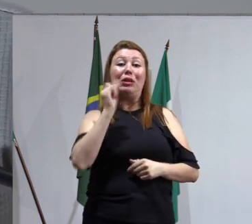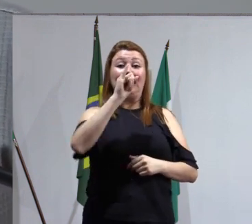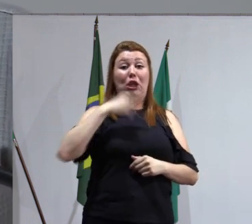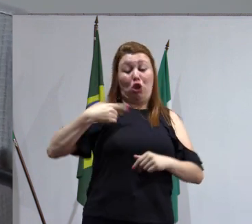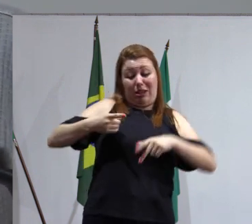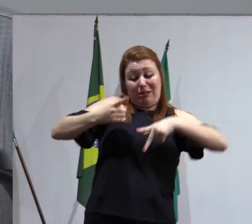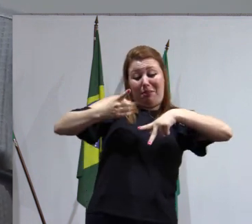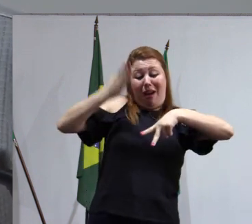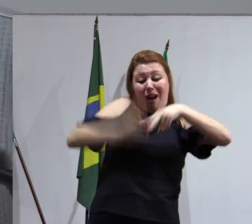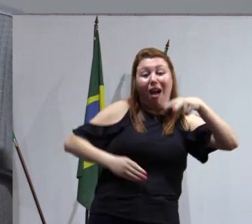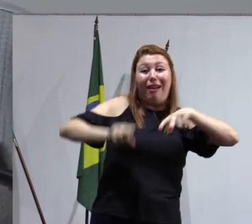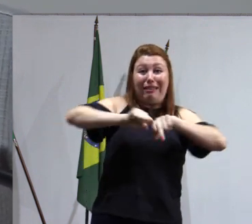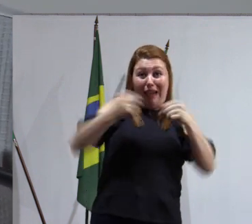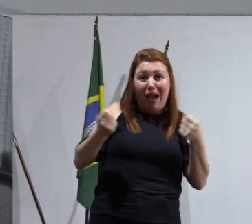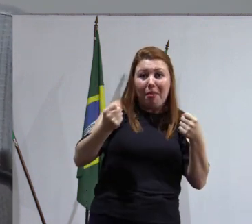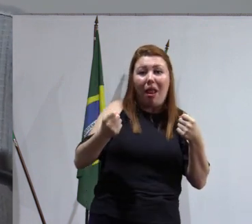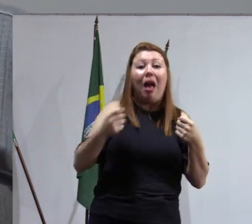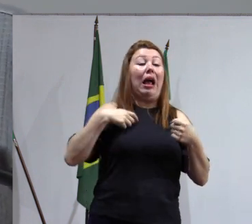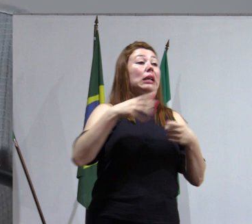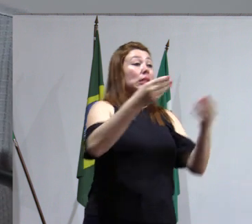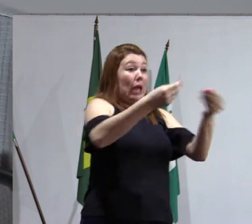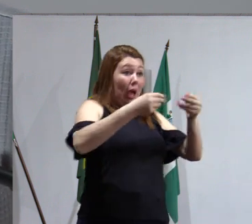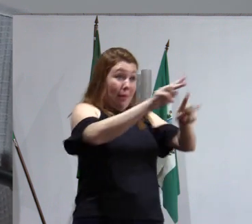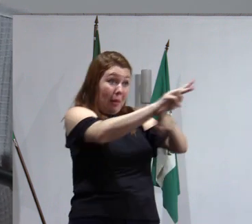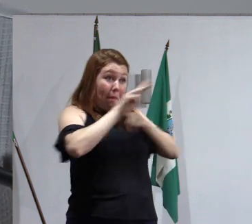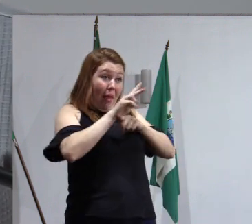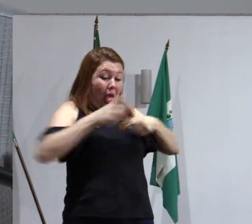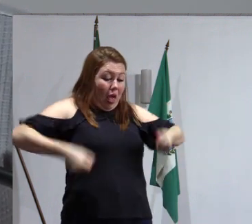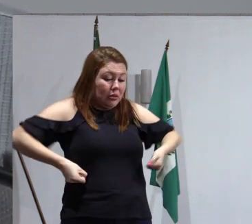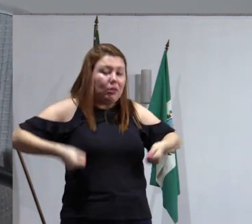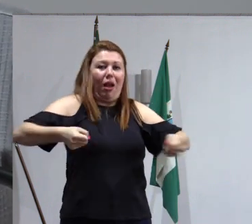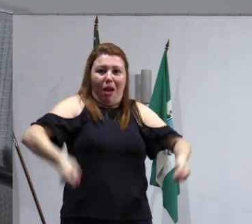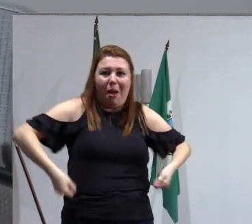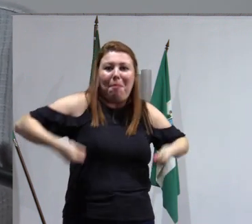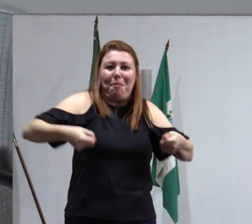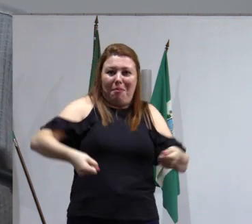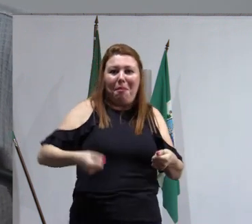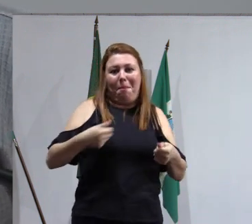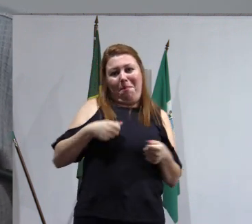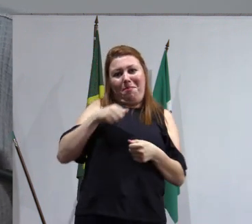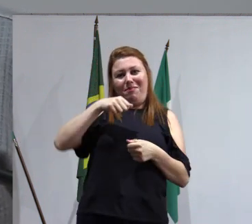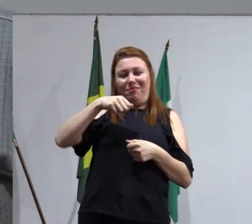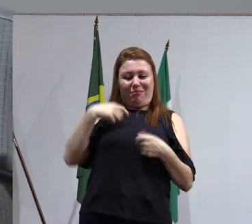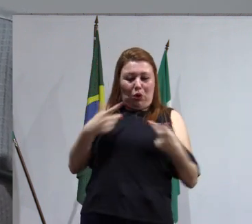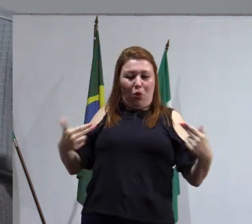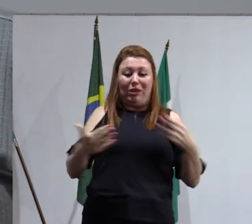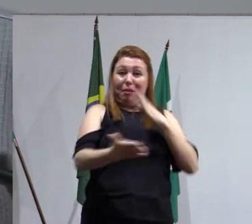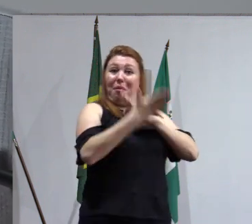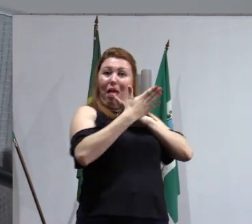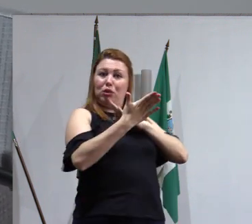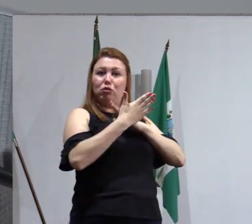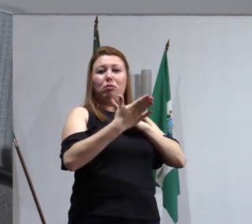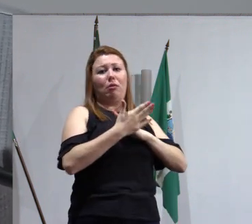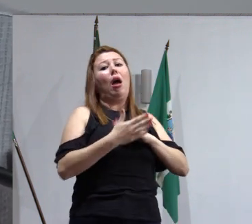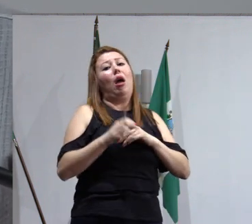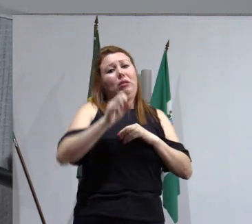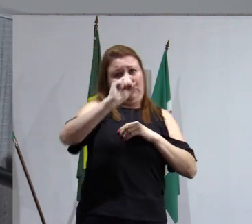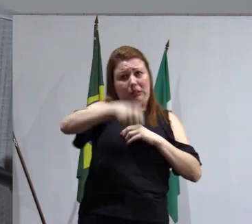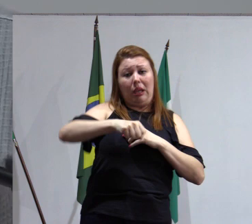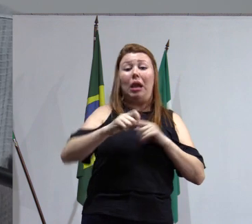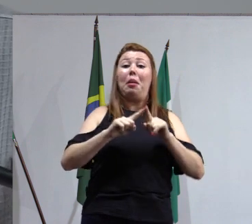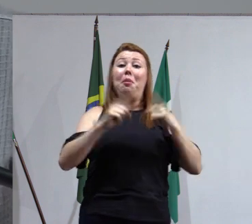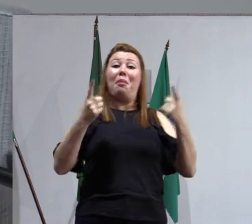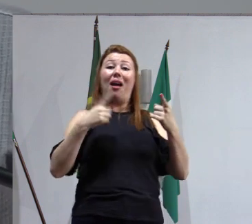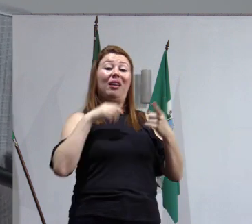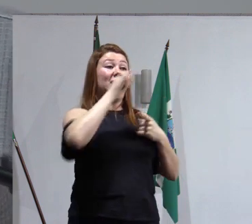te oferecer a muleta ou o fortalecimento da tua perna para você andar melhor, é uma coisa. Agora, quando você oferece